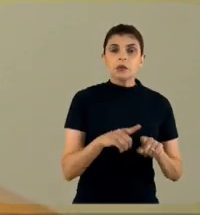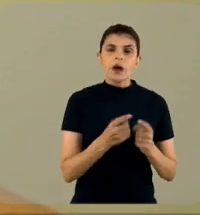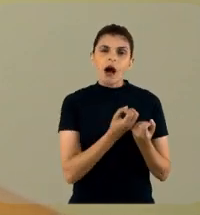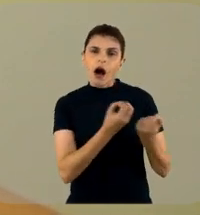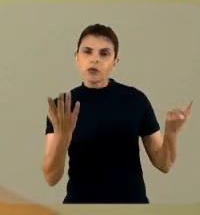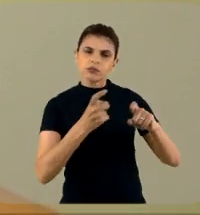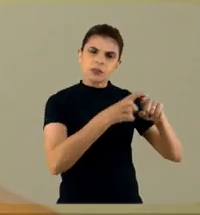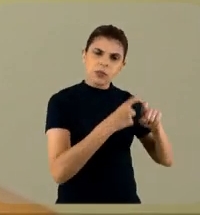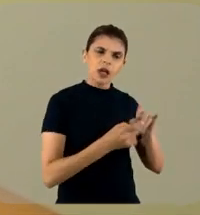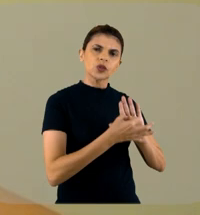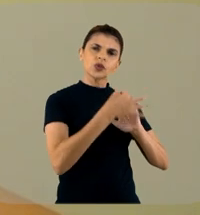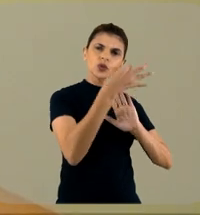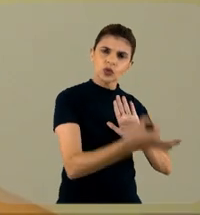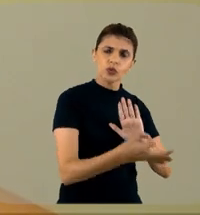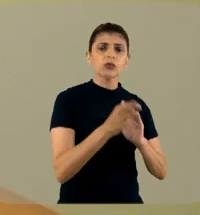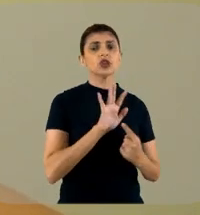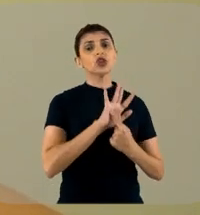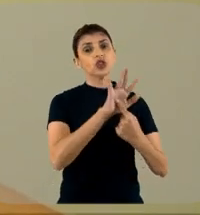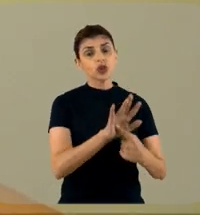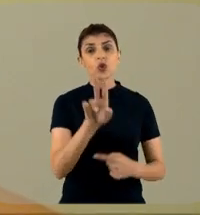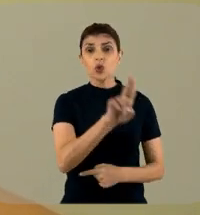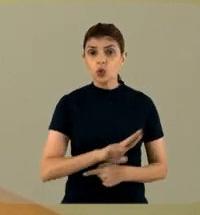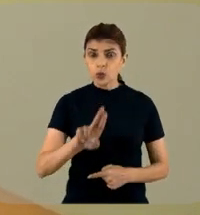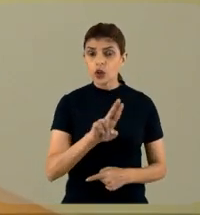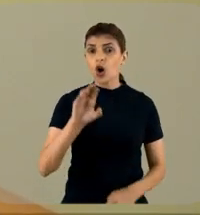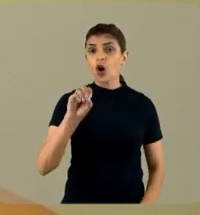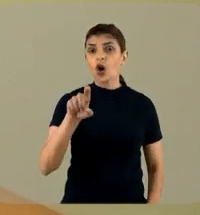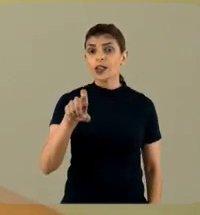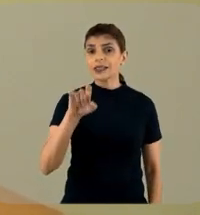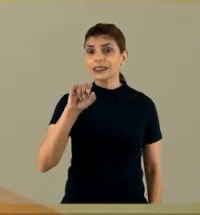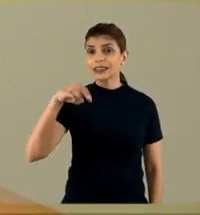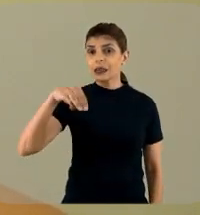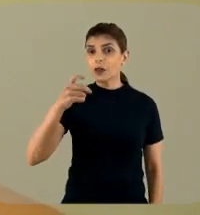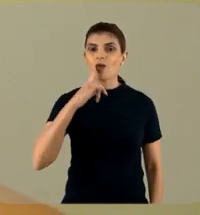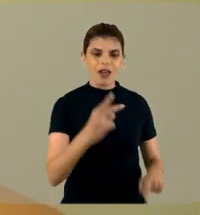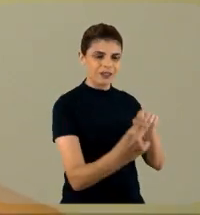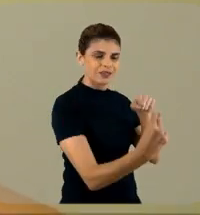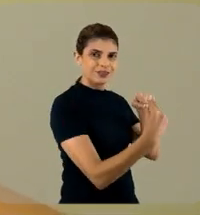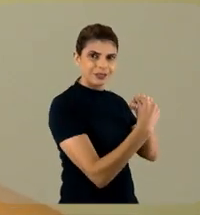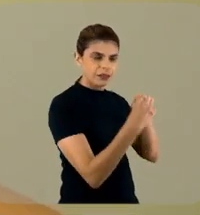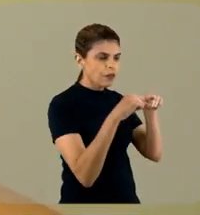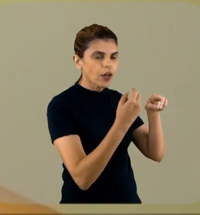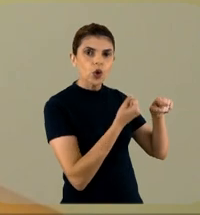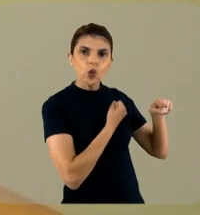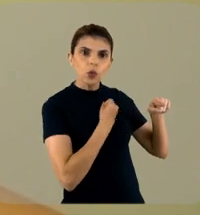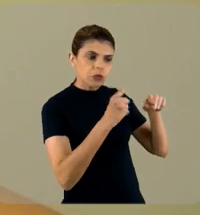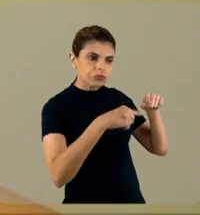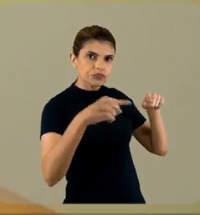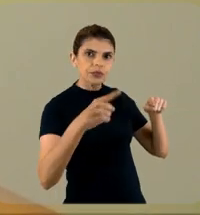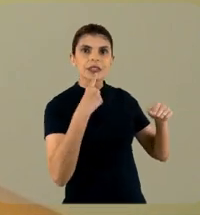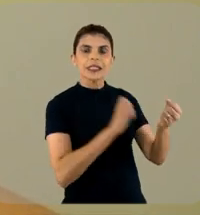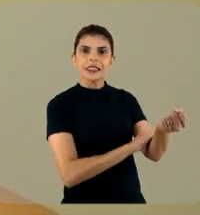eh alguns especialistas sugerem ou indicam o uso de oxímetro que é aquele aparelho utilizado na ponta do dedo para medir a